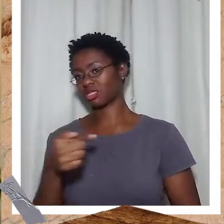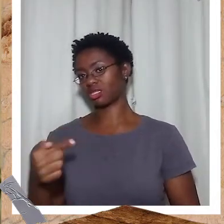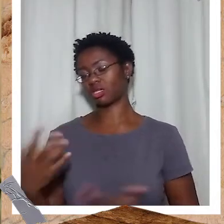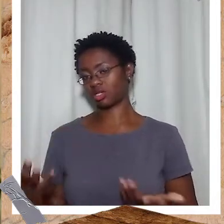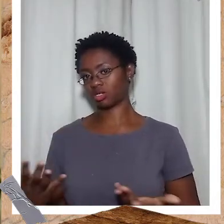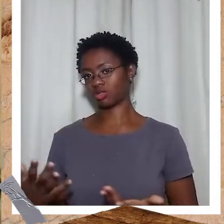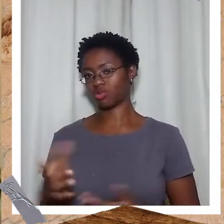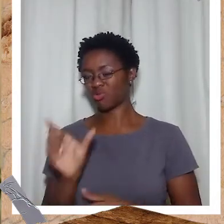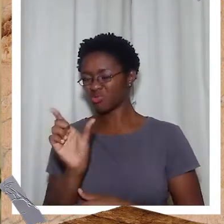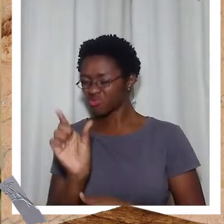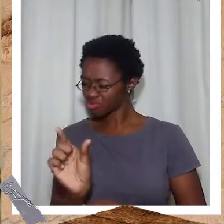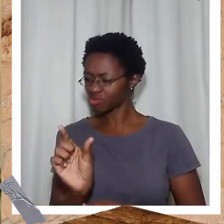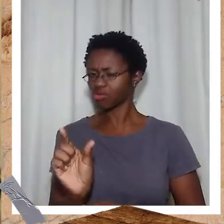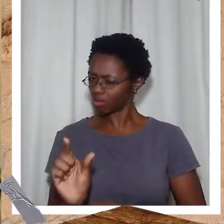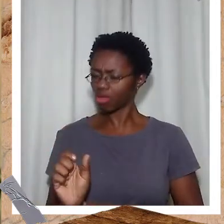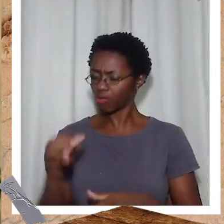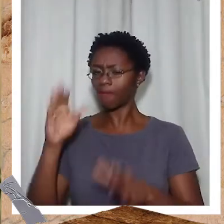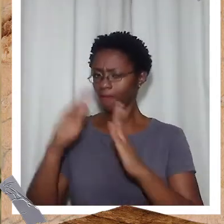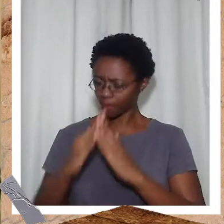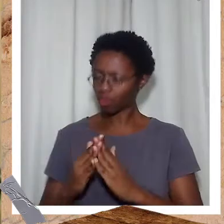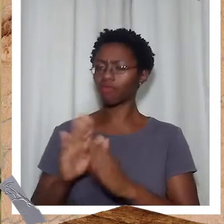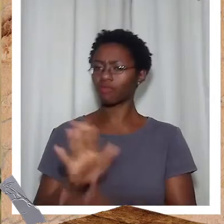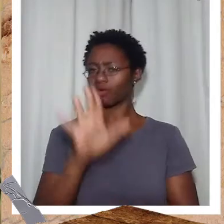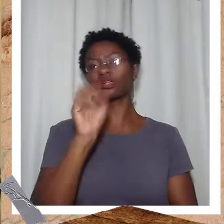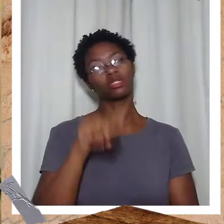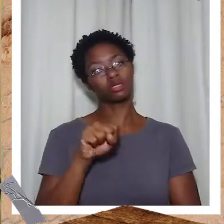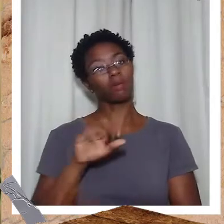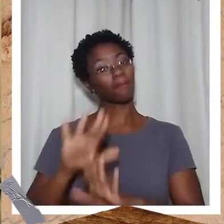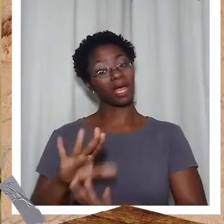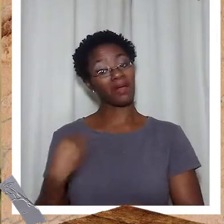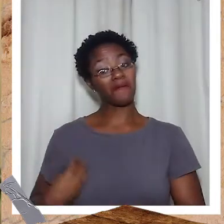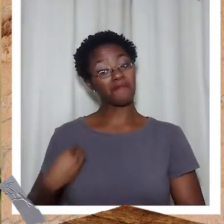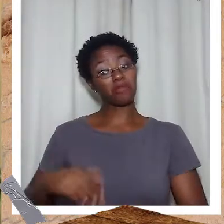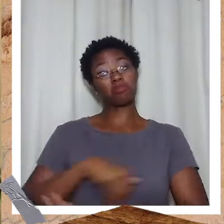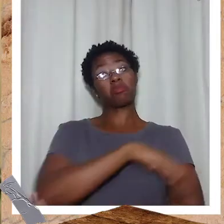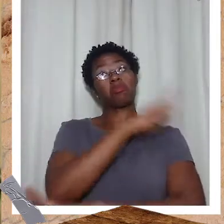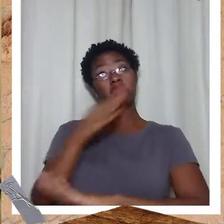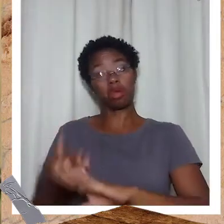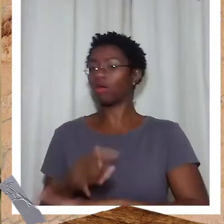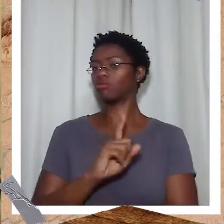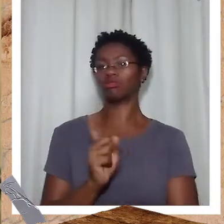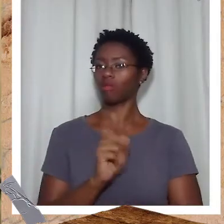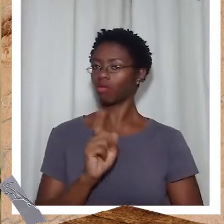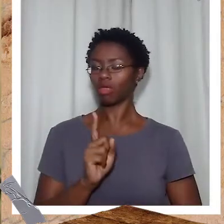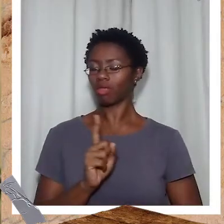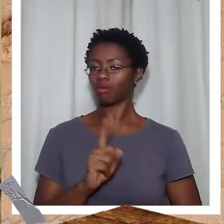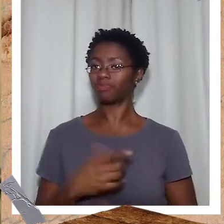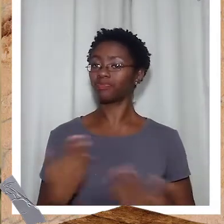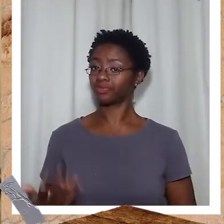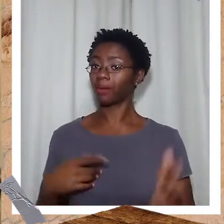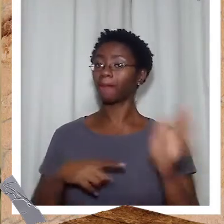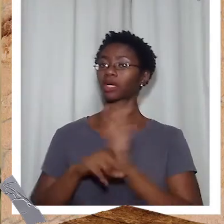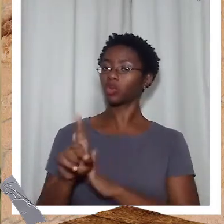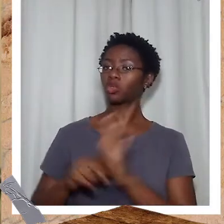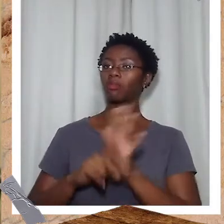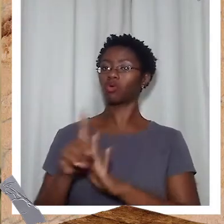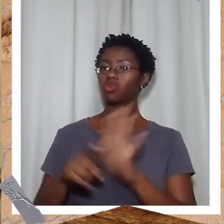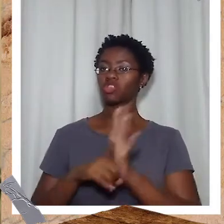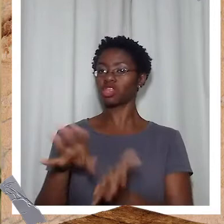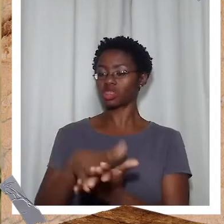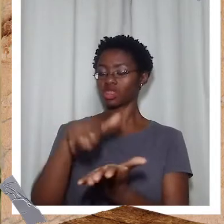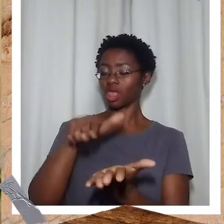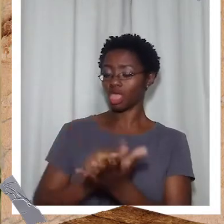não foi toda a sua vida. Então começamos a nos questionar, a nos perguntar sobre esses registros